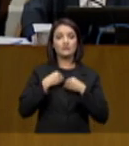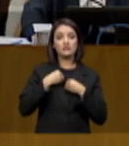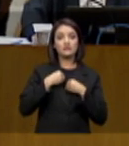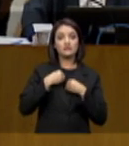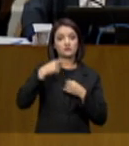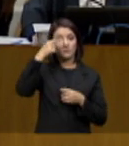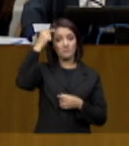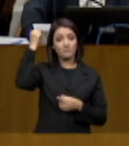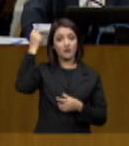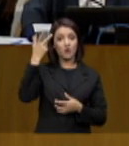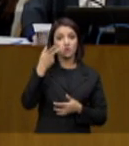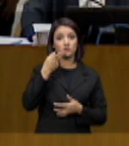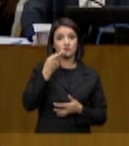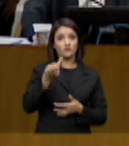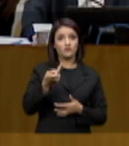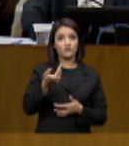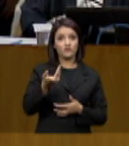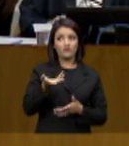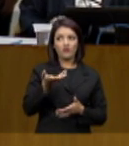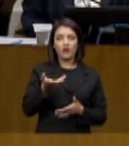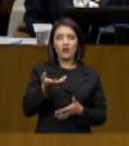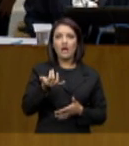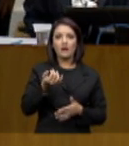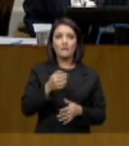sei vocês mas